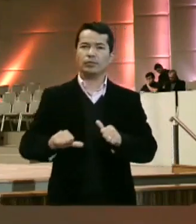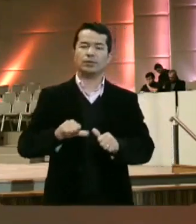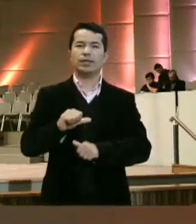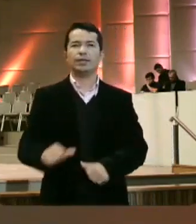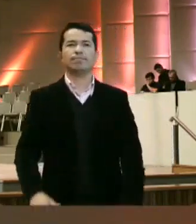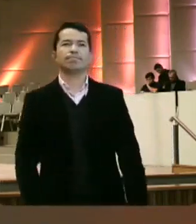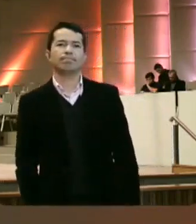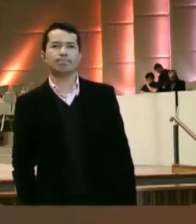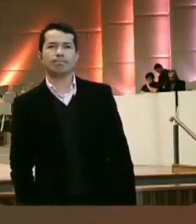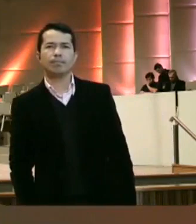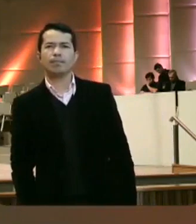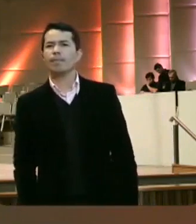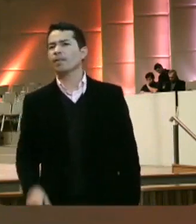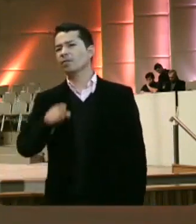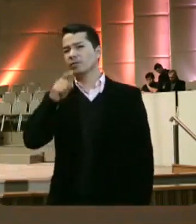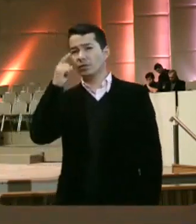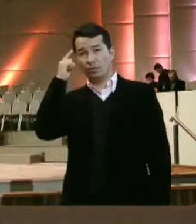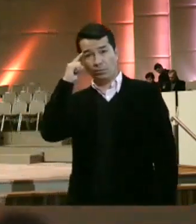Não no outro.